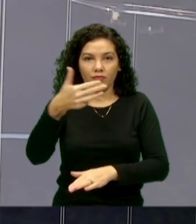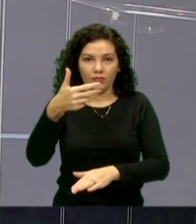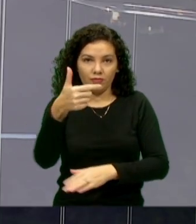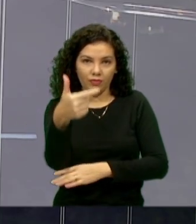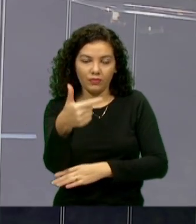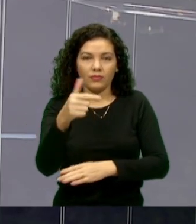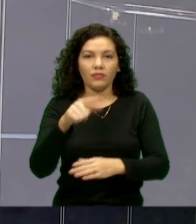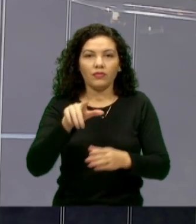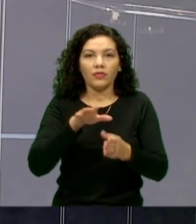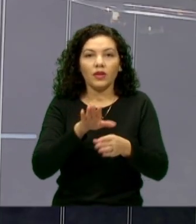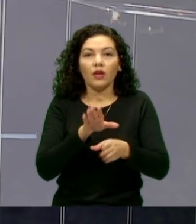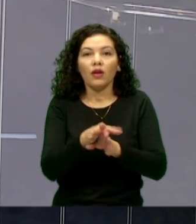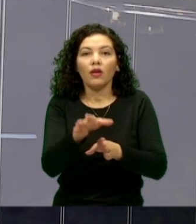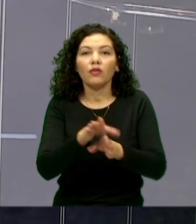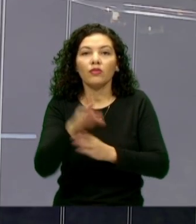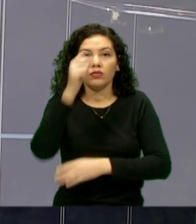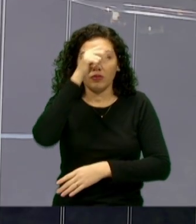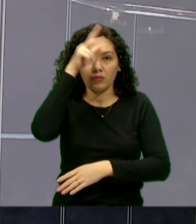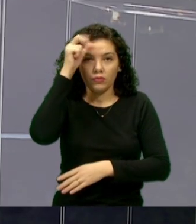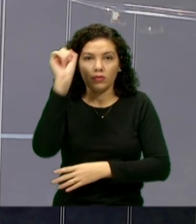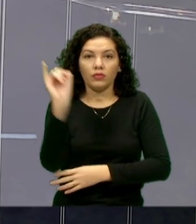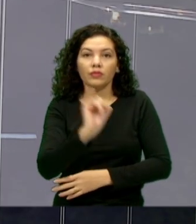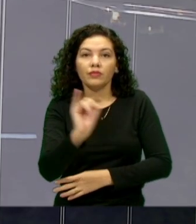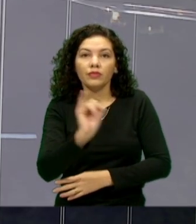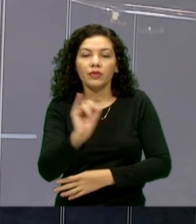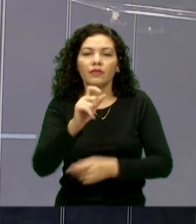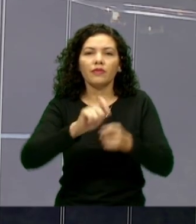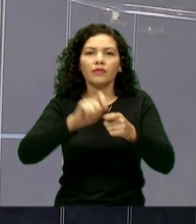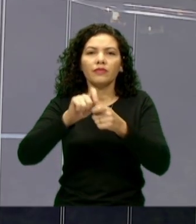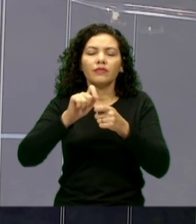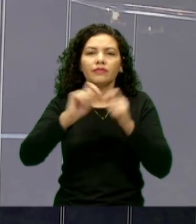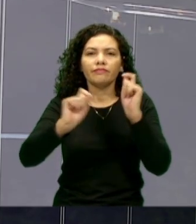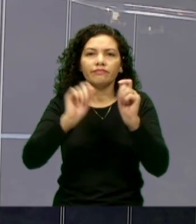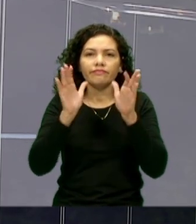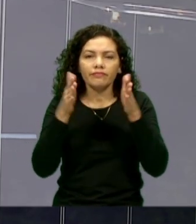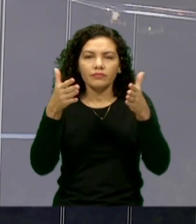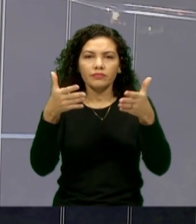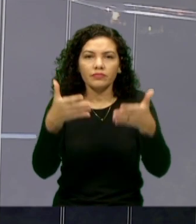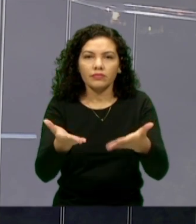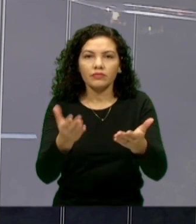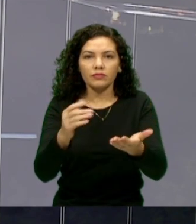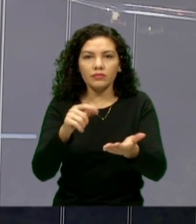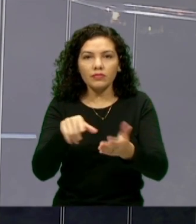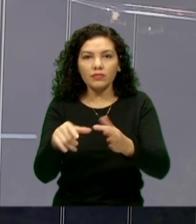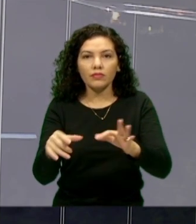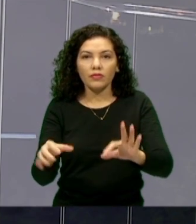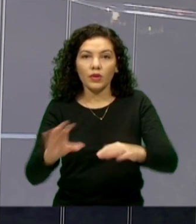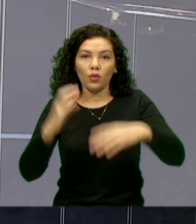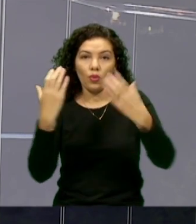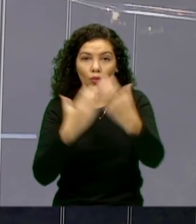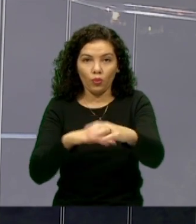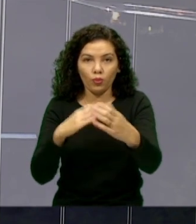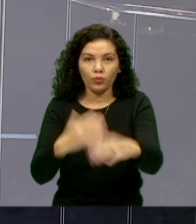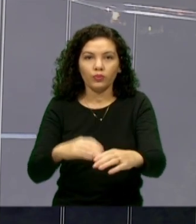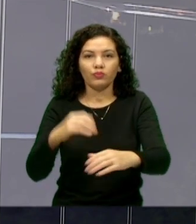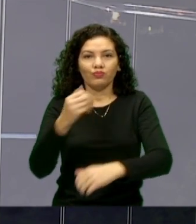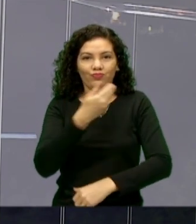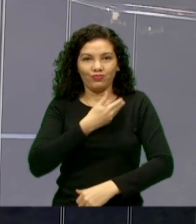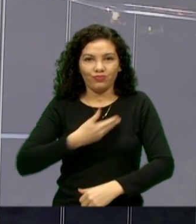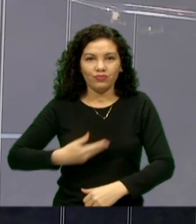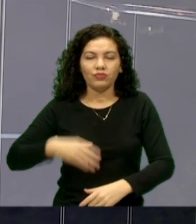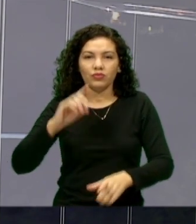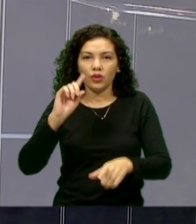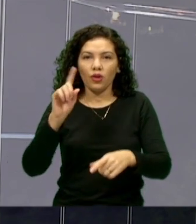132, recomendou que a Prefeitura de Itajaí faça exclusivamente por meio de concurso público todas